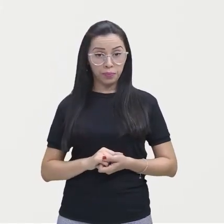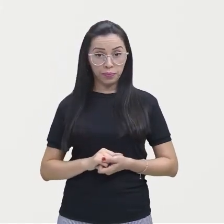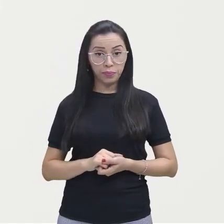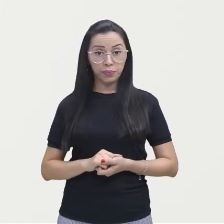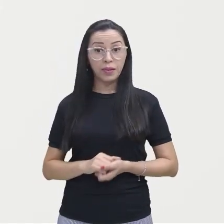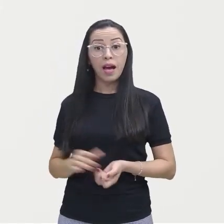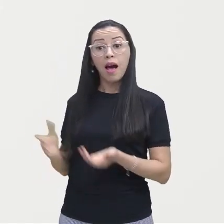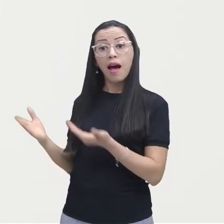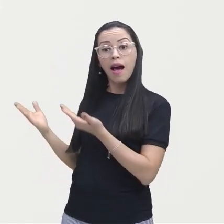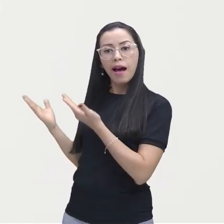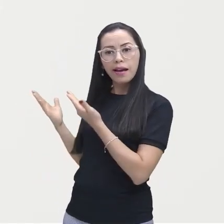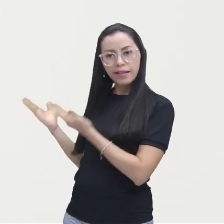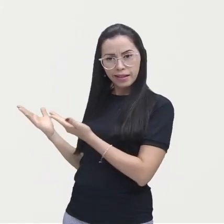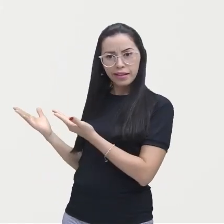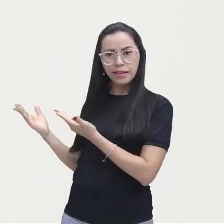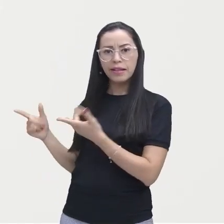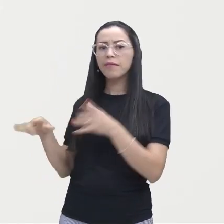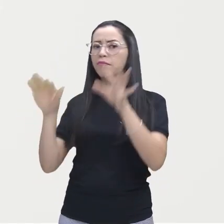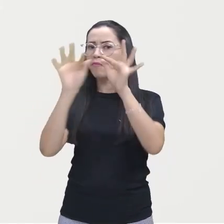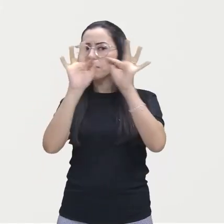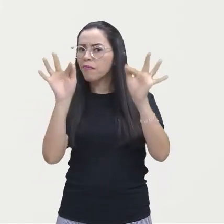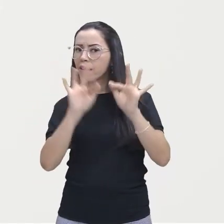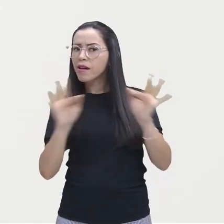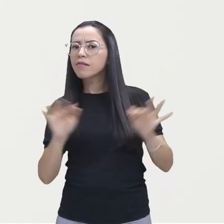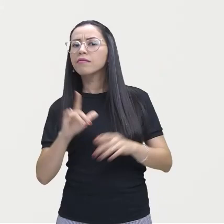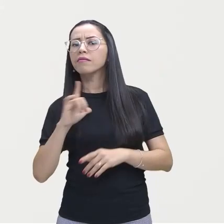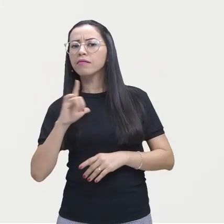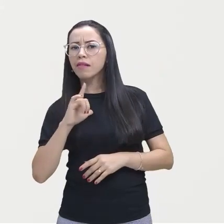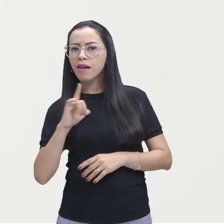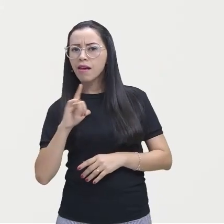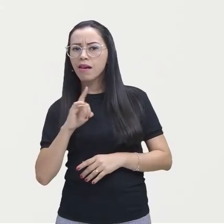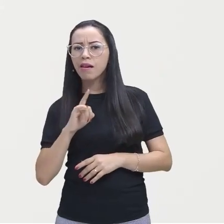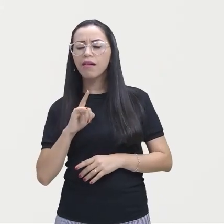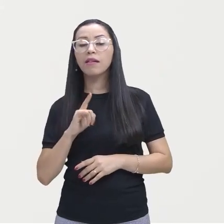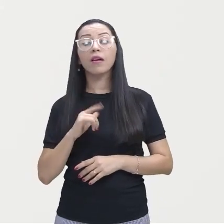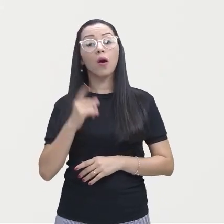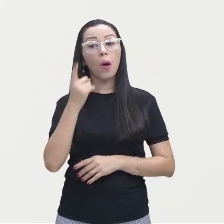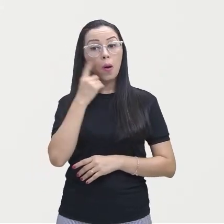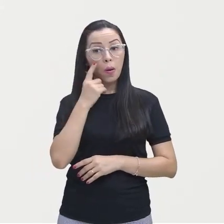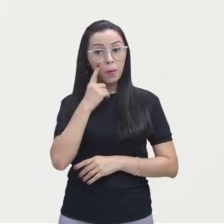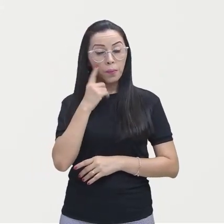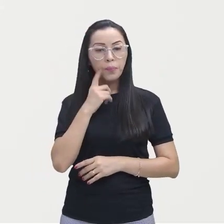Aqui nós temos algumas frases. A primeira frase, bem grande, fala assim: